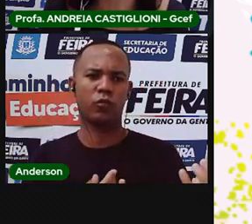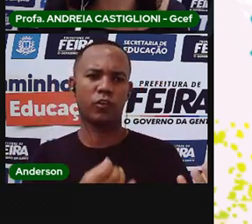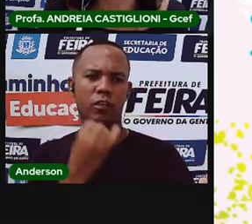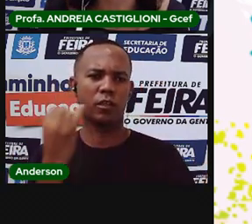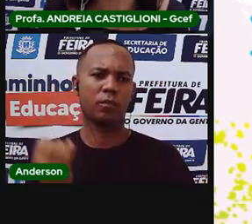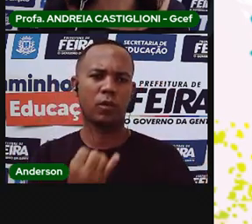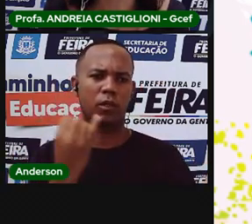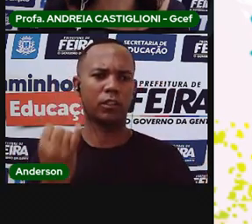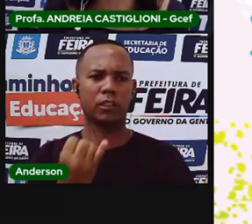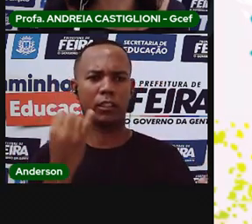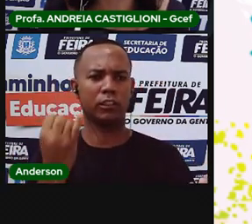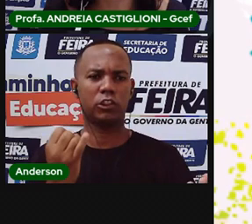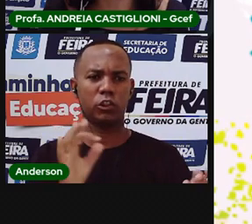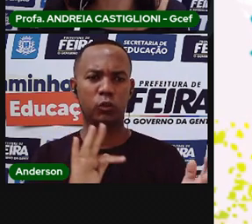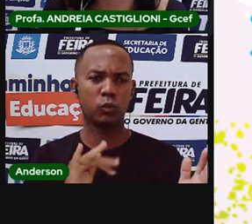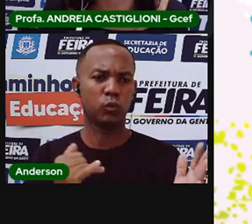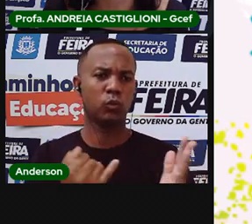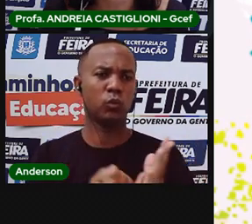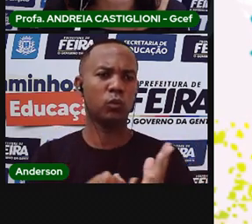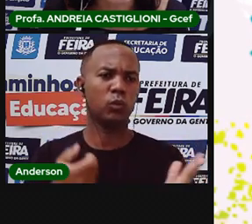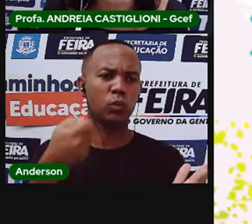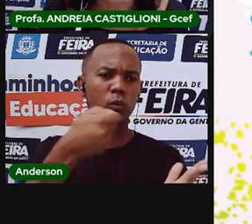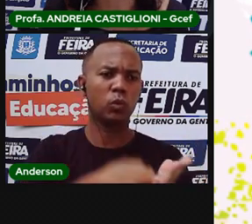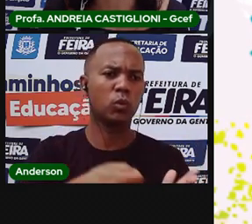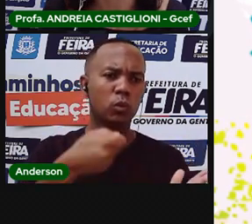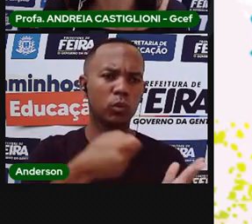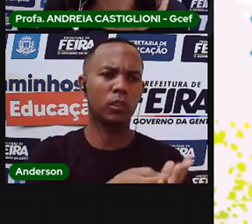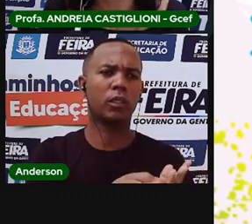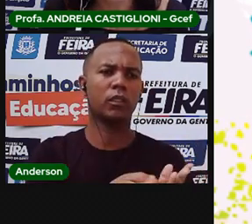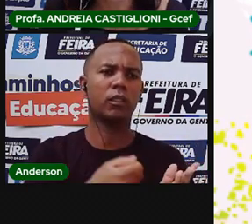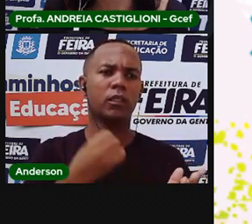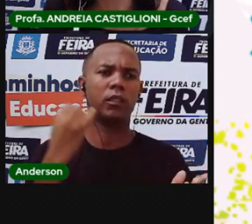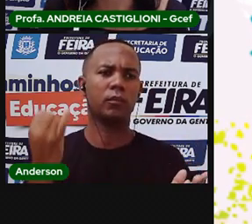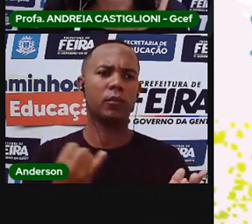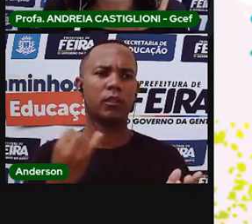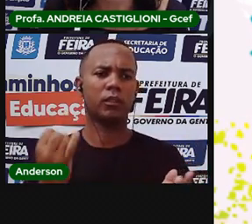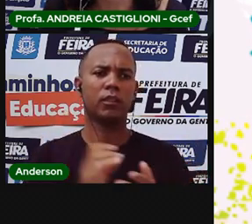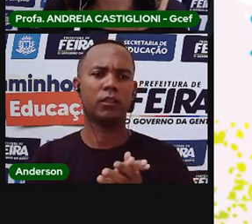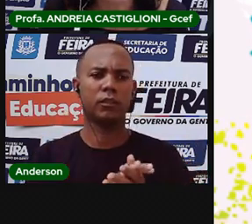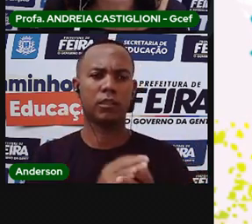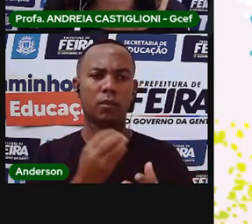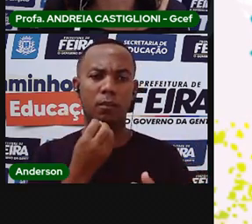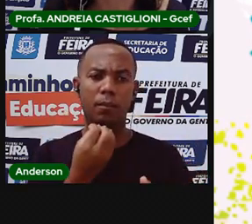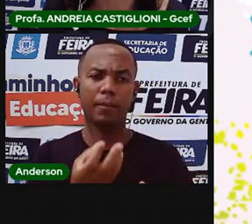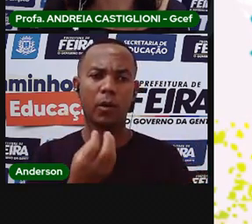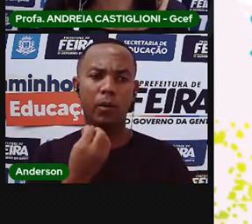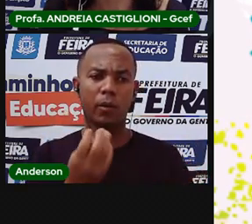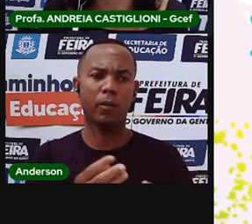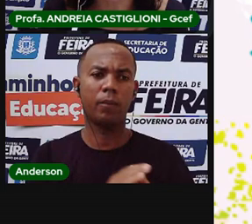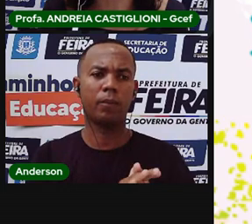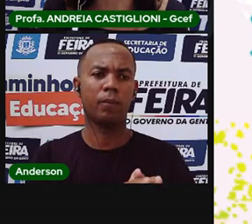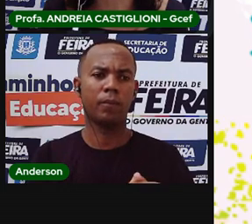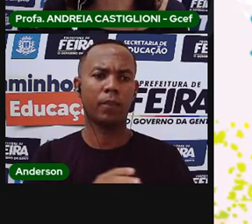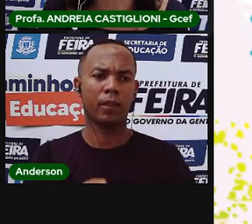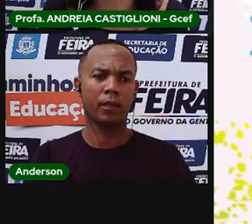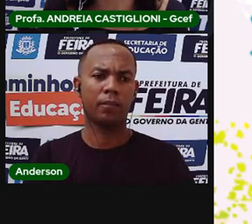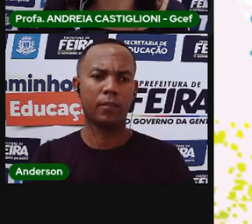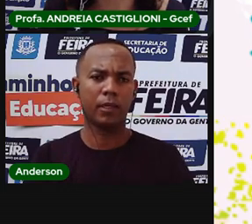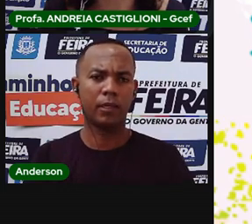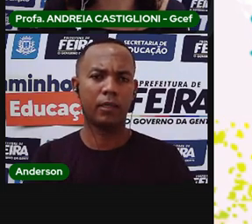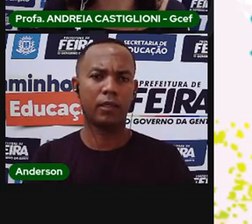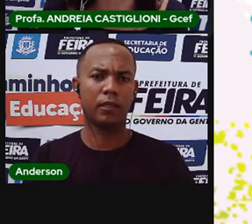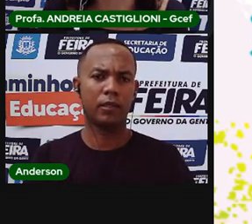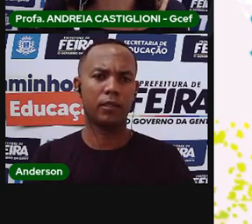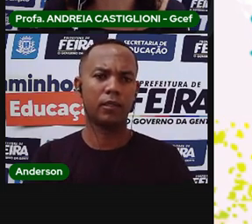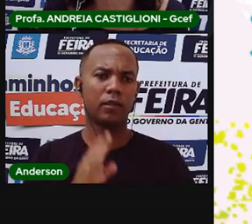que participa de todas as fases. Muito bem, Yuri! Isso mesmo, você está